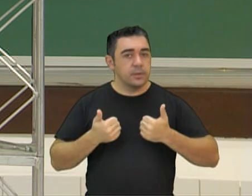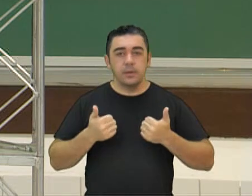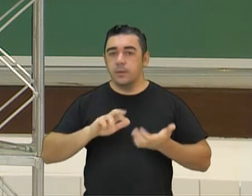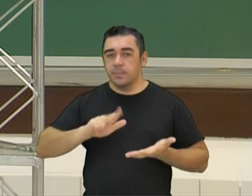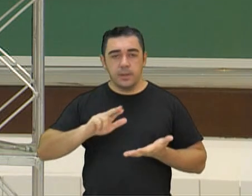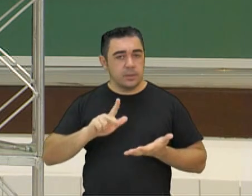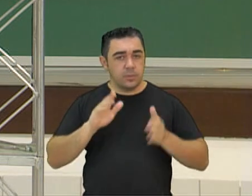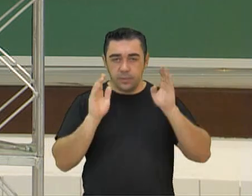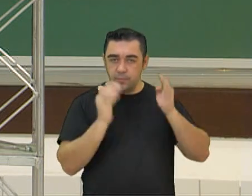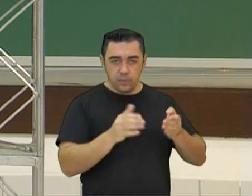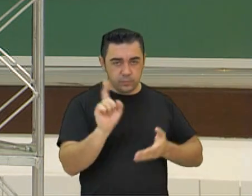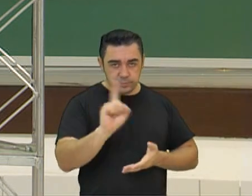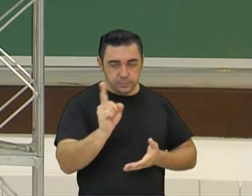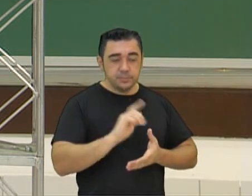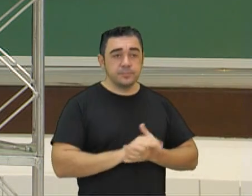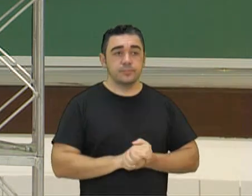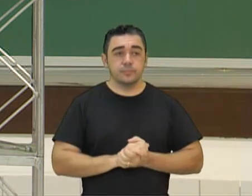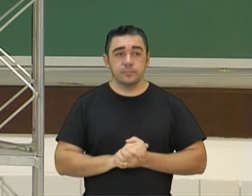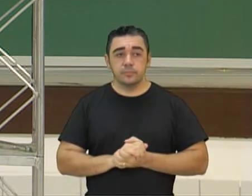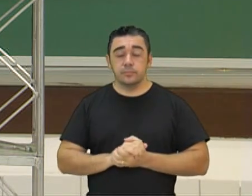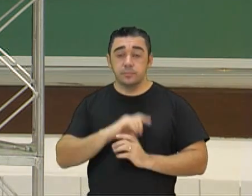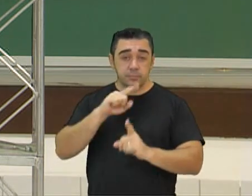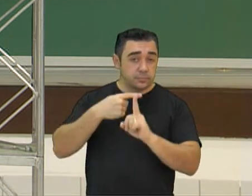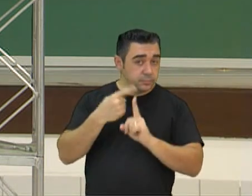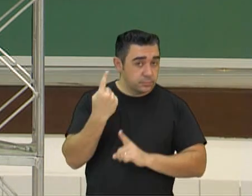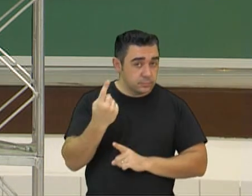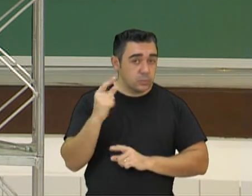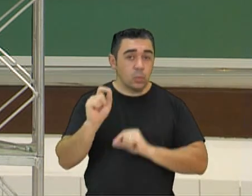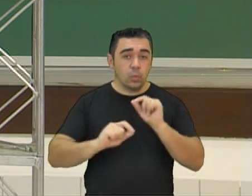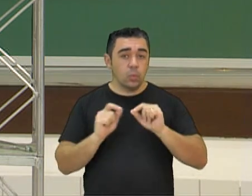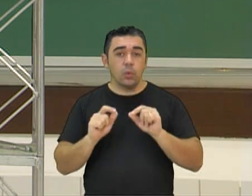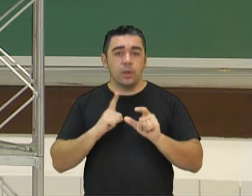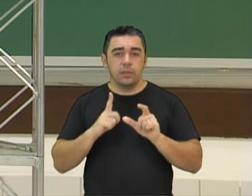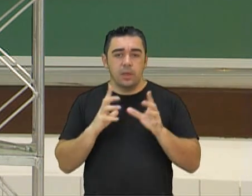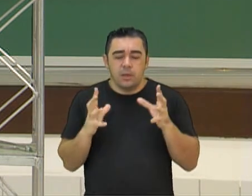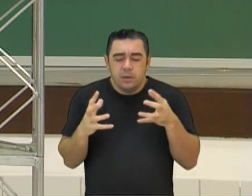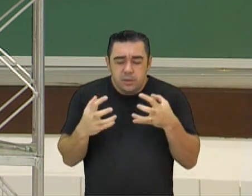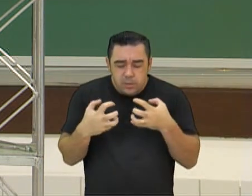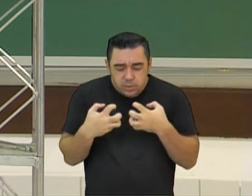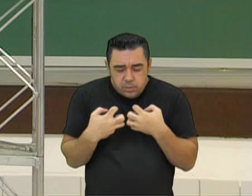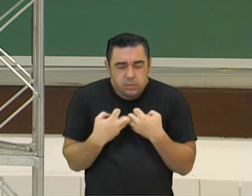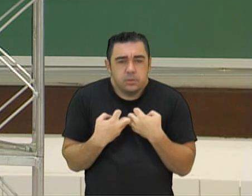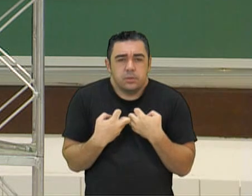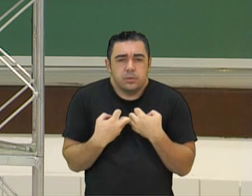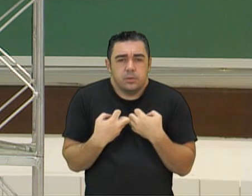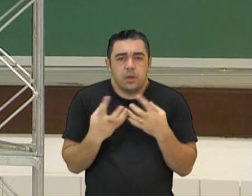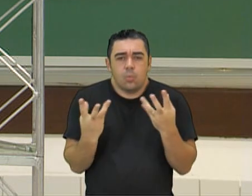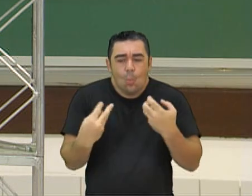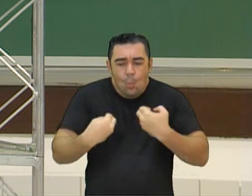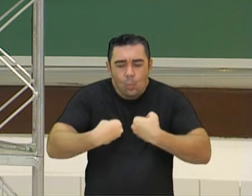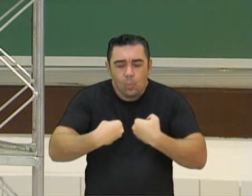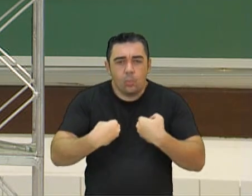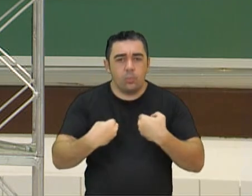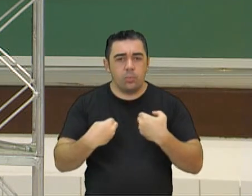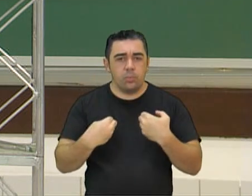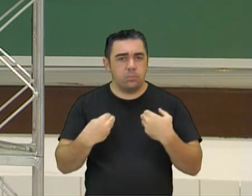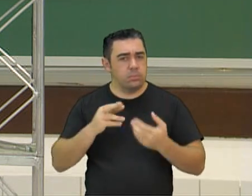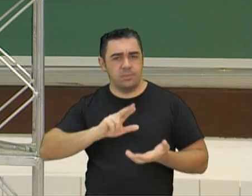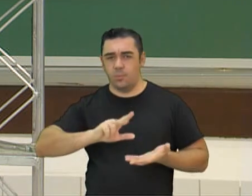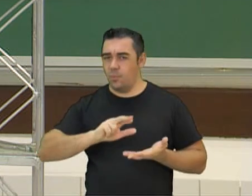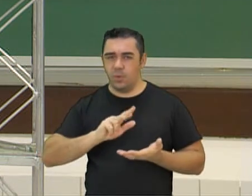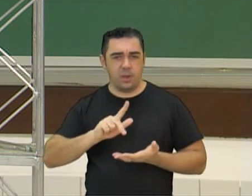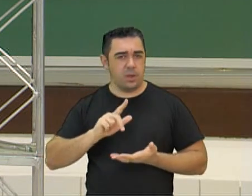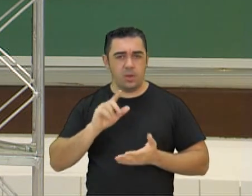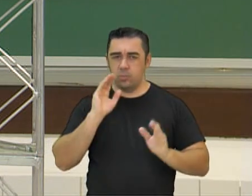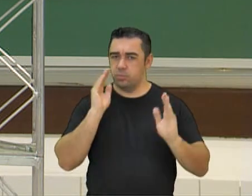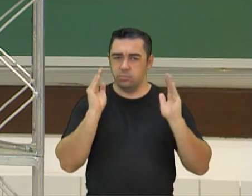não abordou isso aqui. E a outra é a questão da atrofia muscular. O que é atrofiar? Deixar ele menor, né? Então,